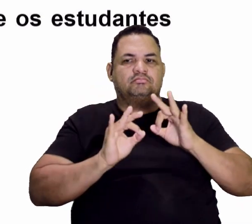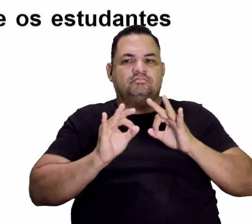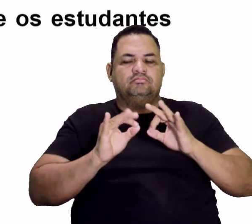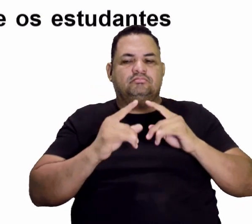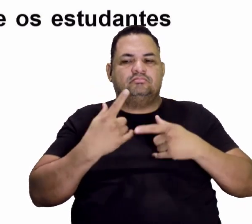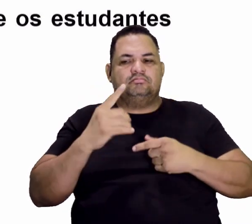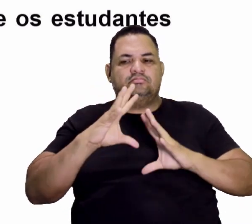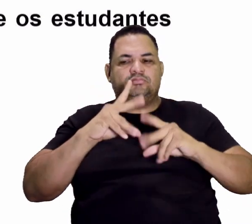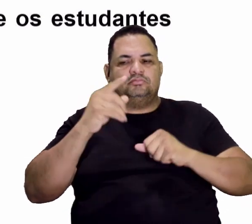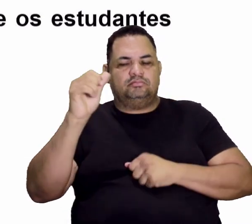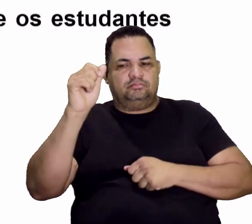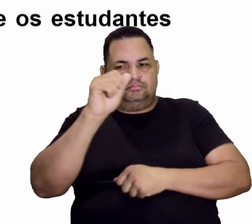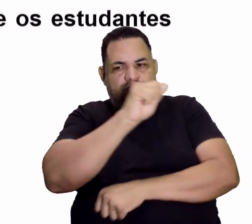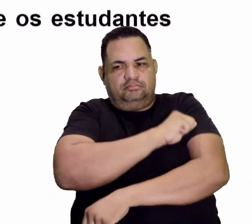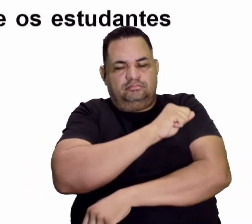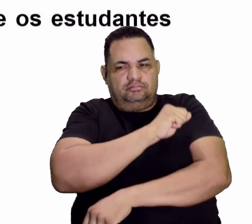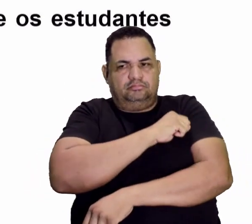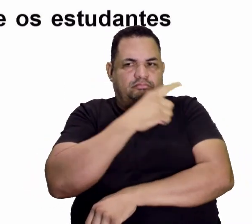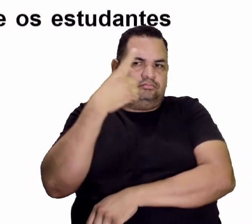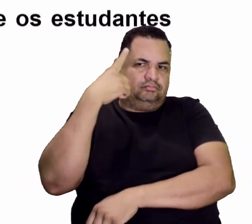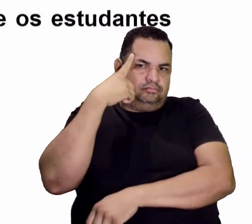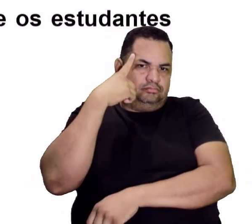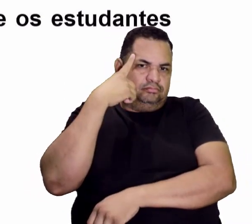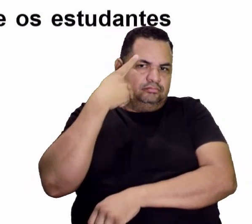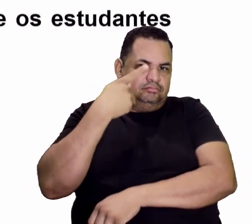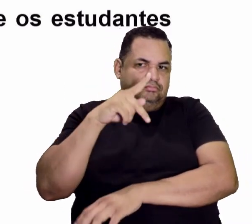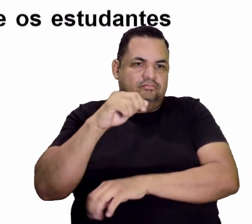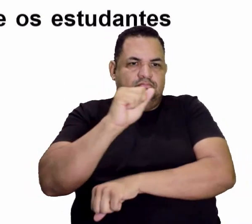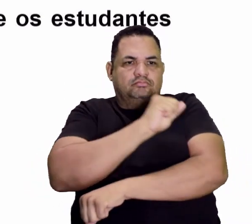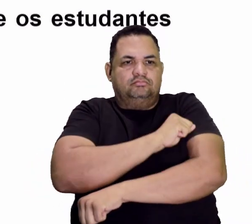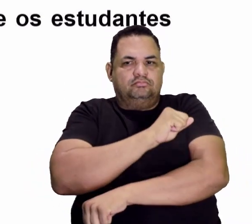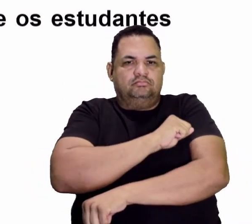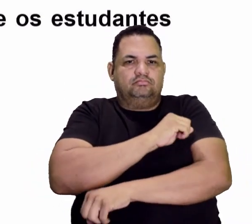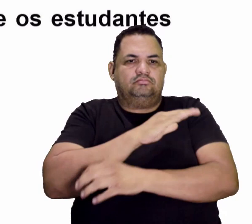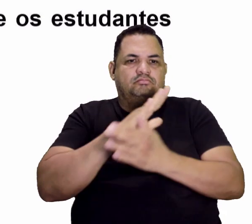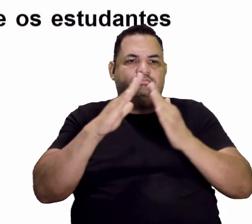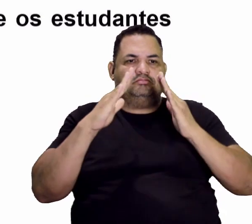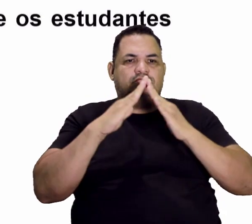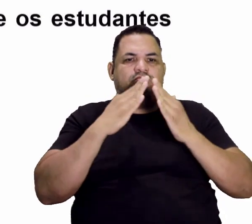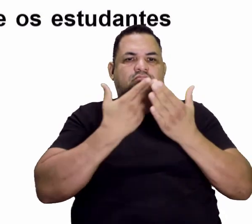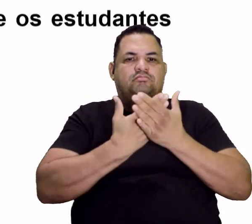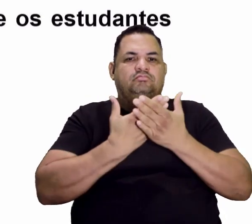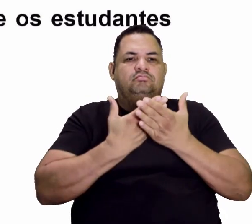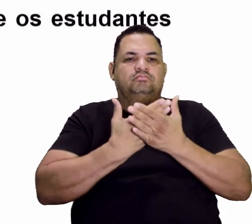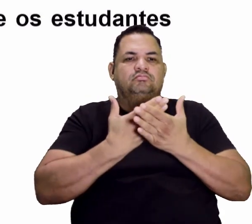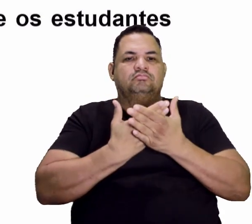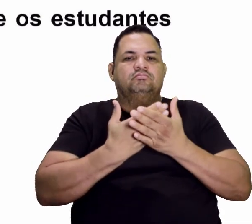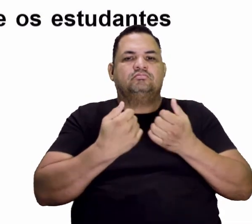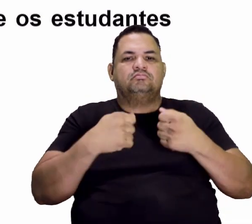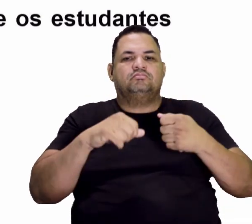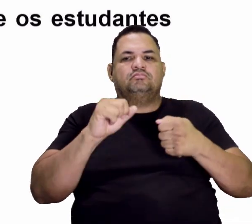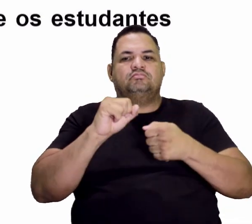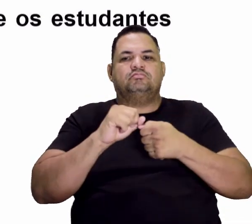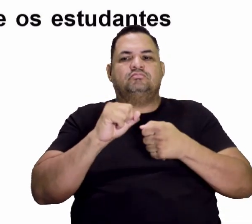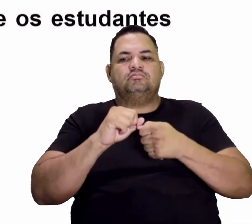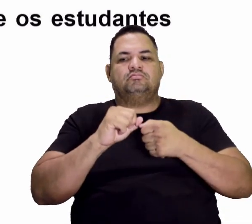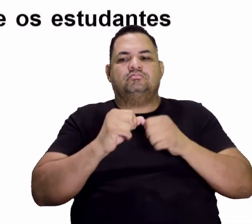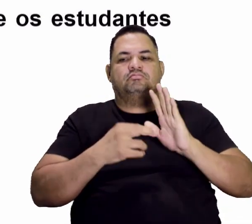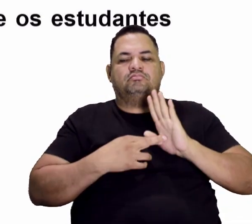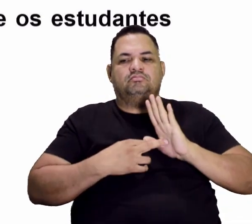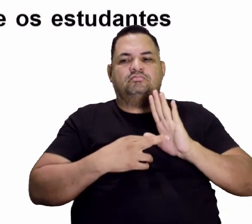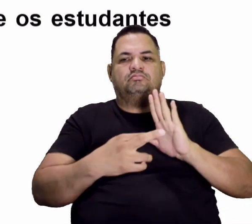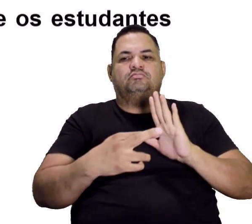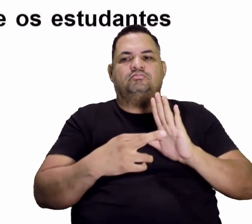olha, você vai apresentar para ele, para que os estudantes da sua escola possam fazer algum